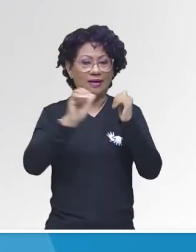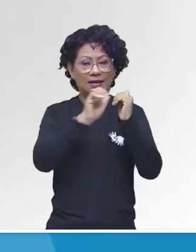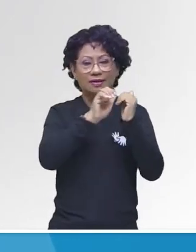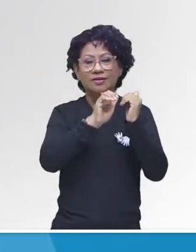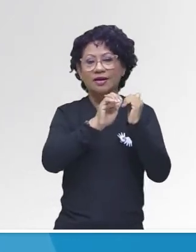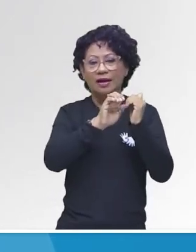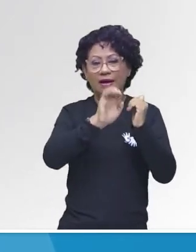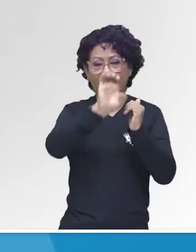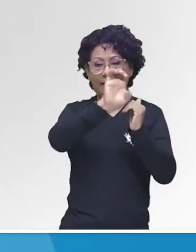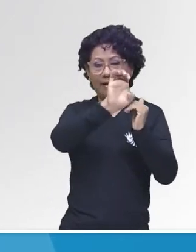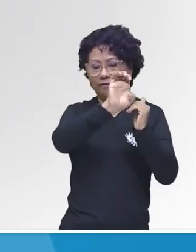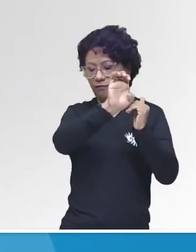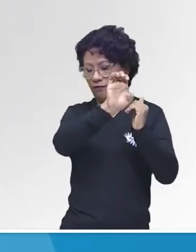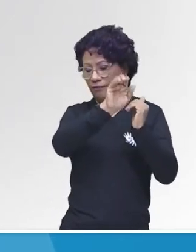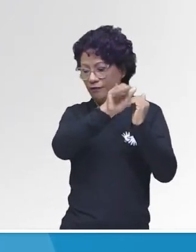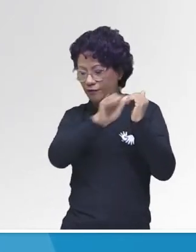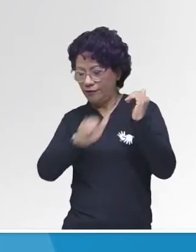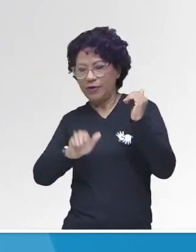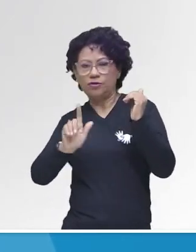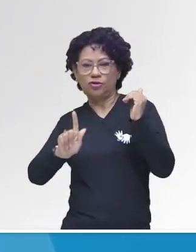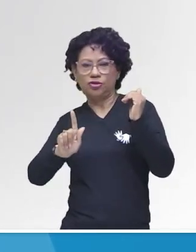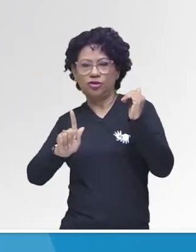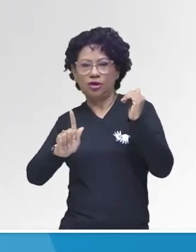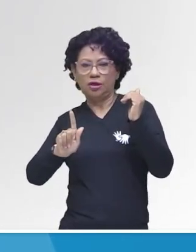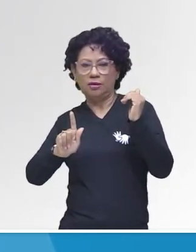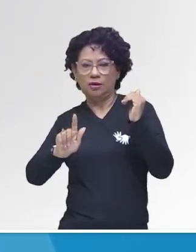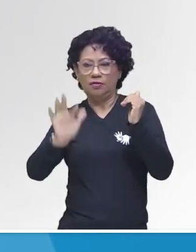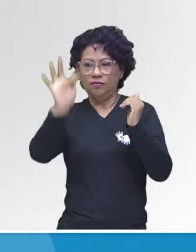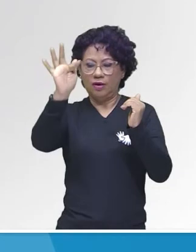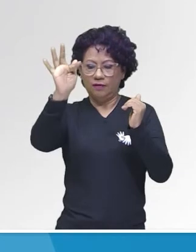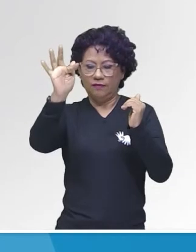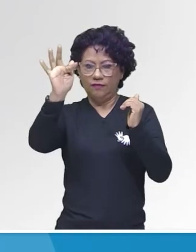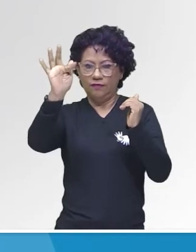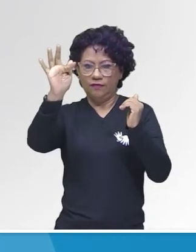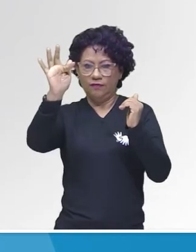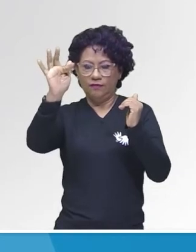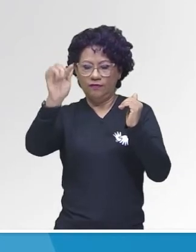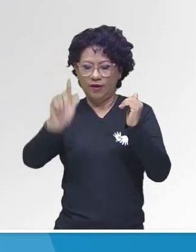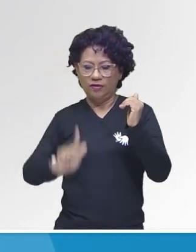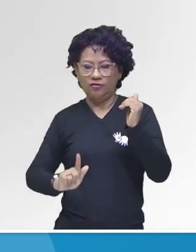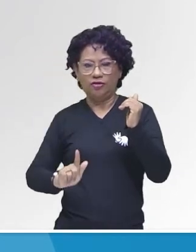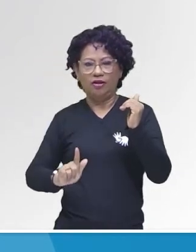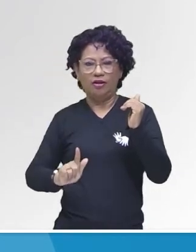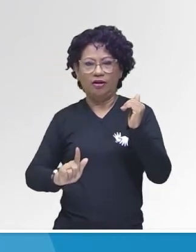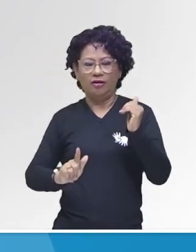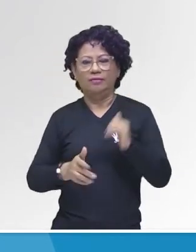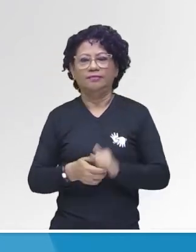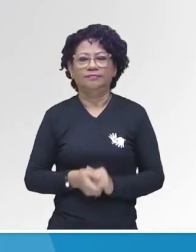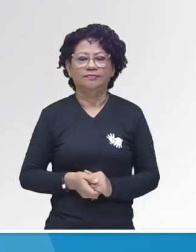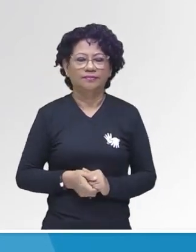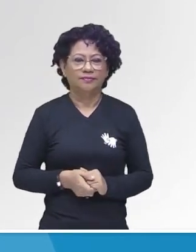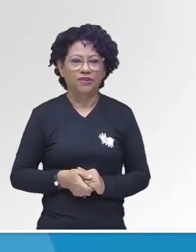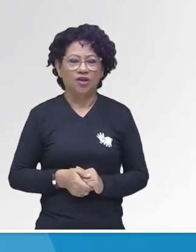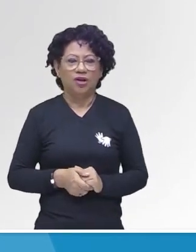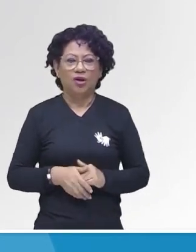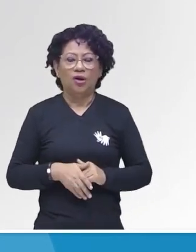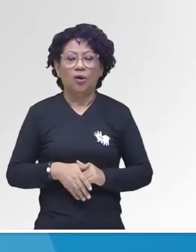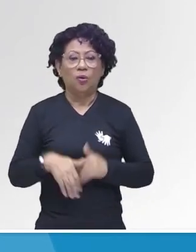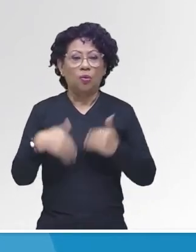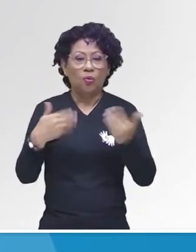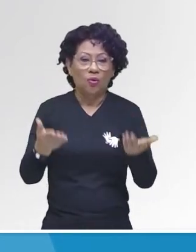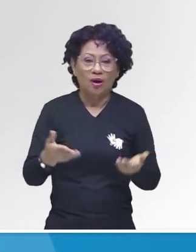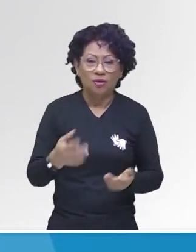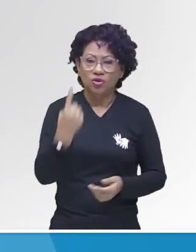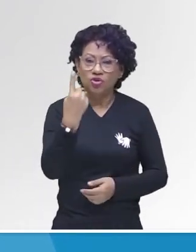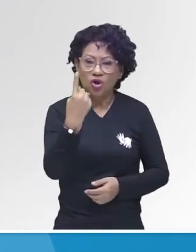poder criar aí algo que contemple os três, não é? Então, quando a gente não consegue, com uma única